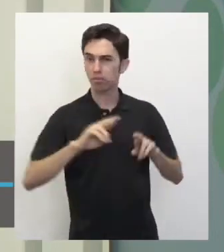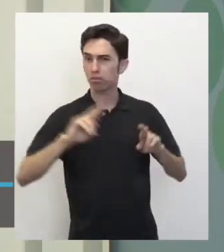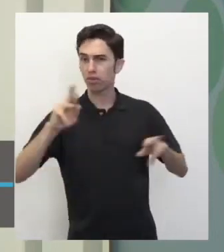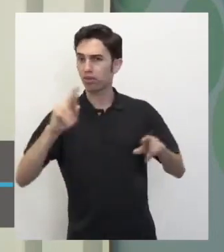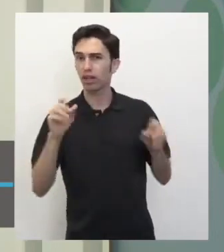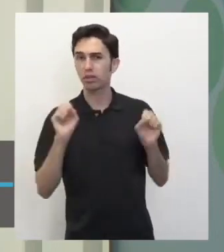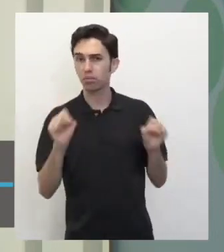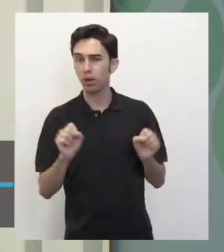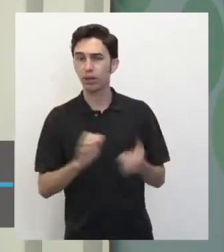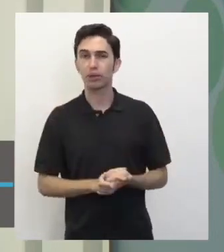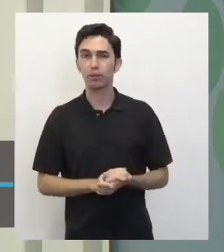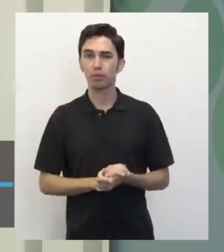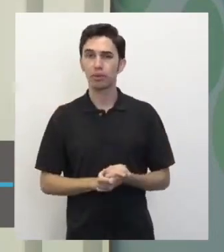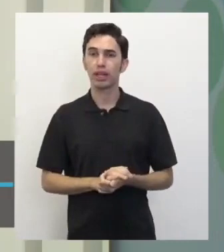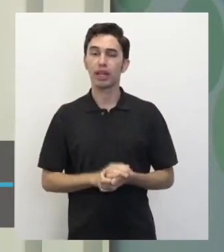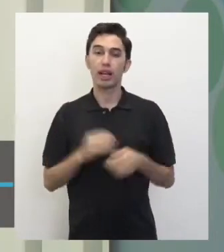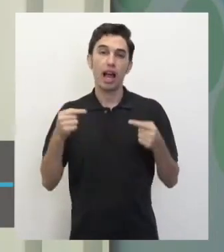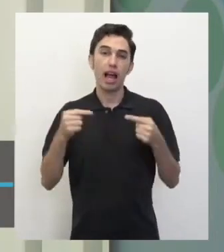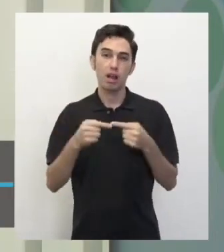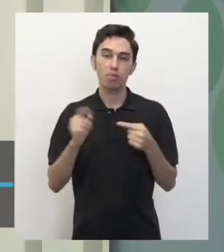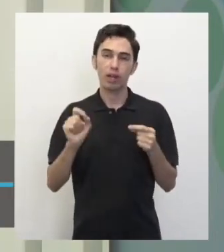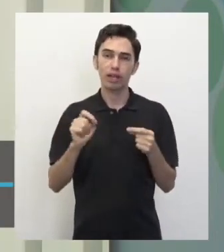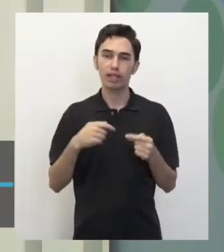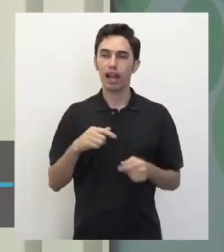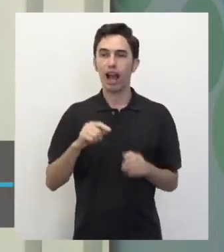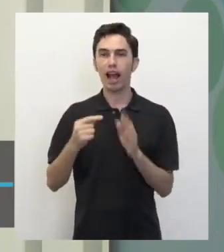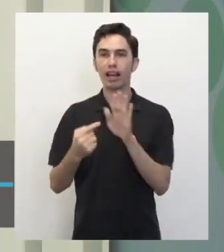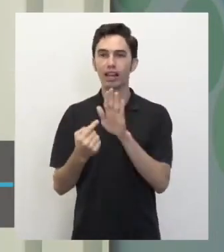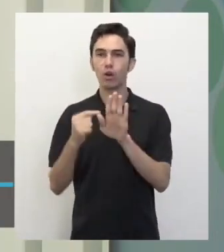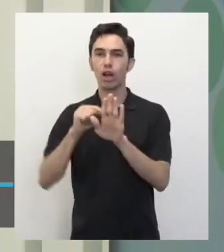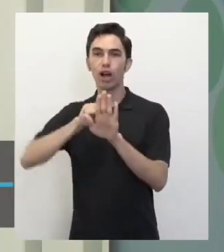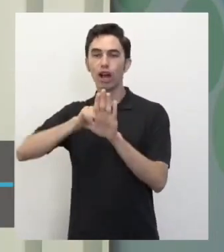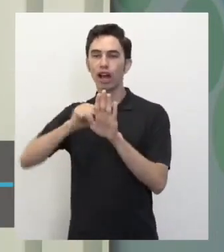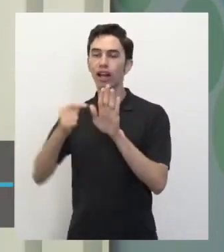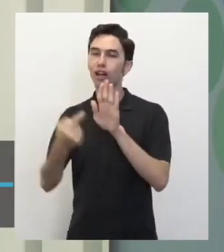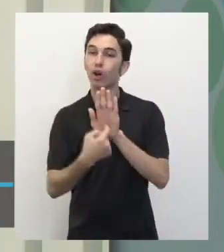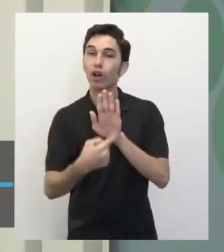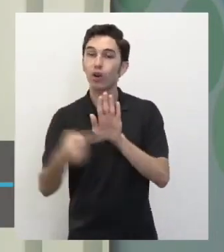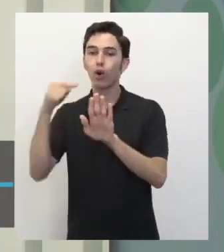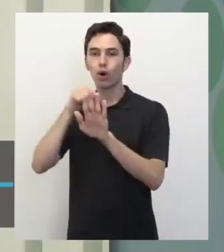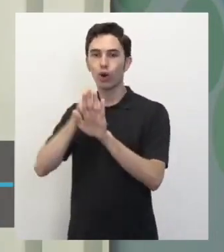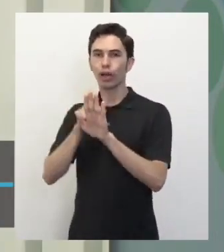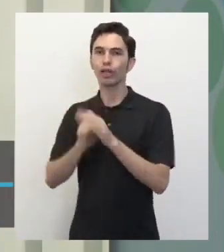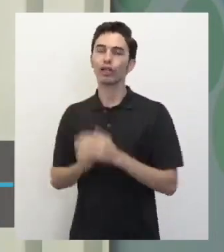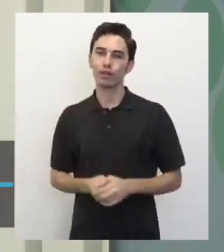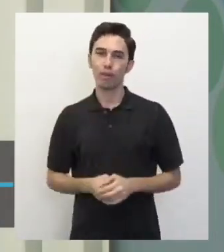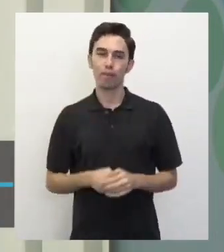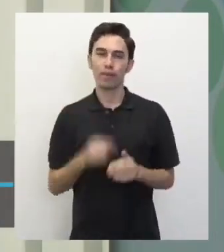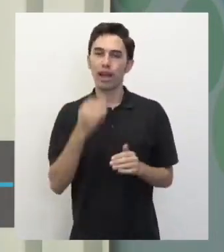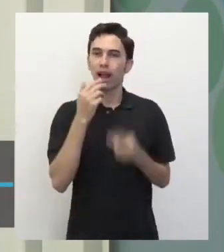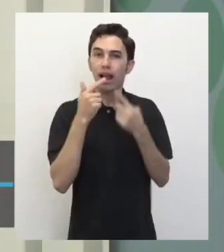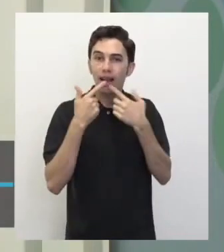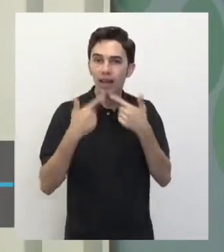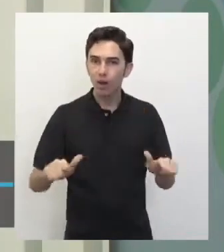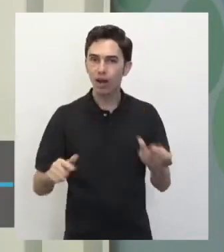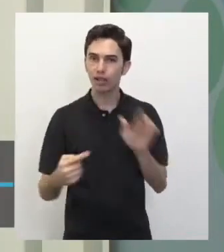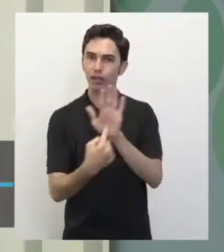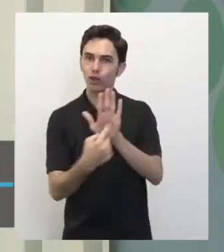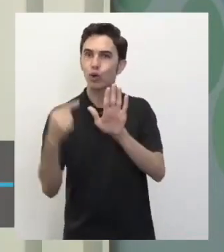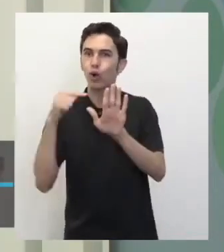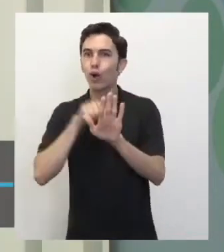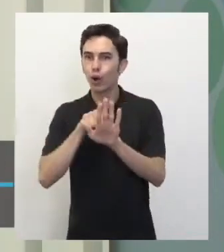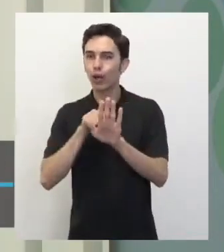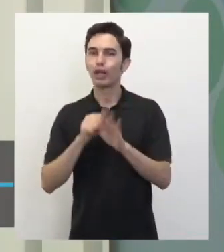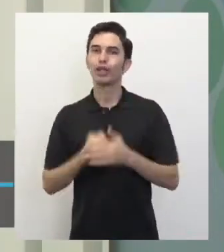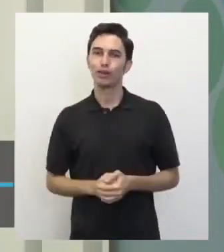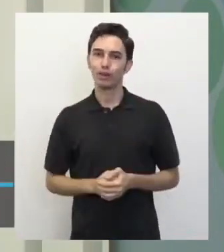no campo da linguagem conotativa. Anota isso, cai na prova. Ah, mentira, tô brincando. Não cai na prova, não. Até pode, não sei, né?